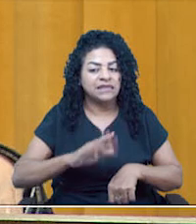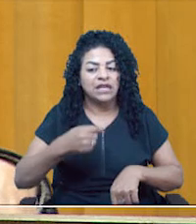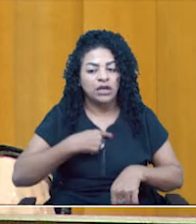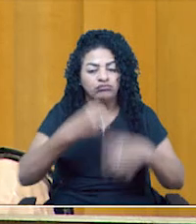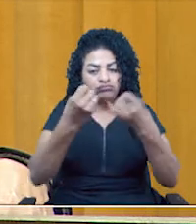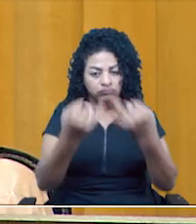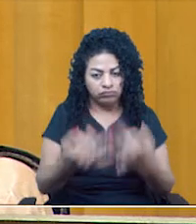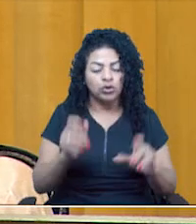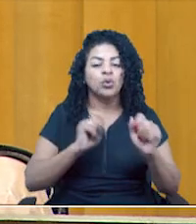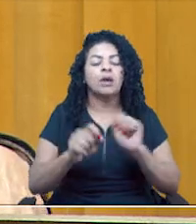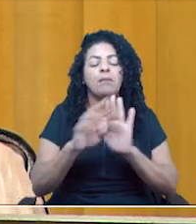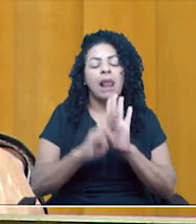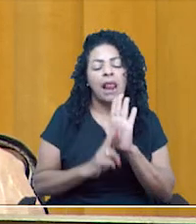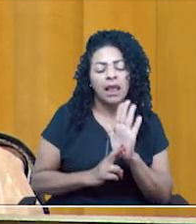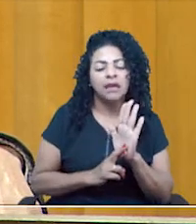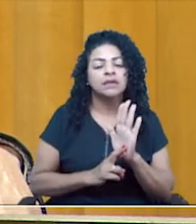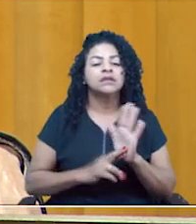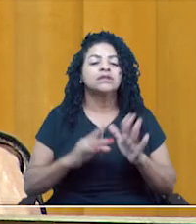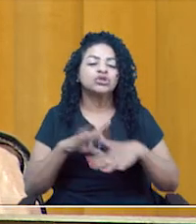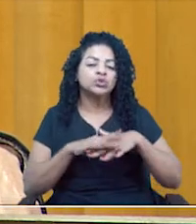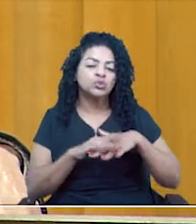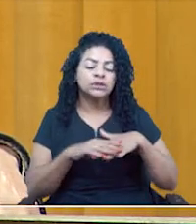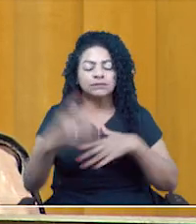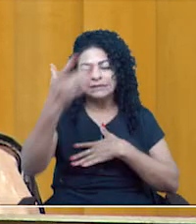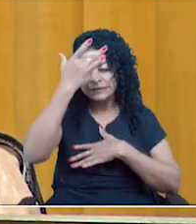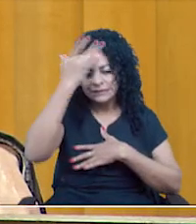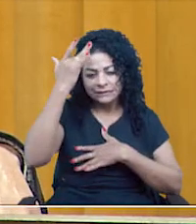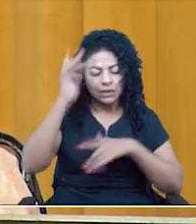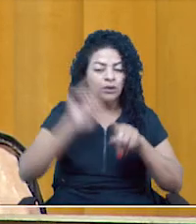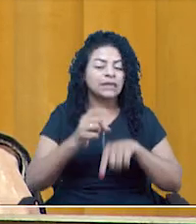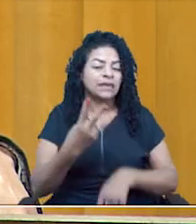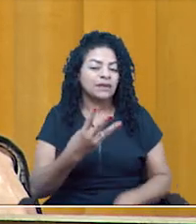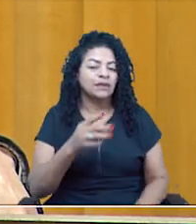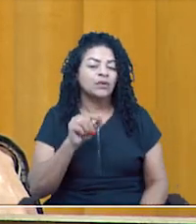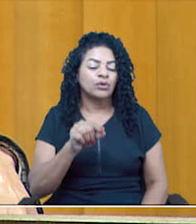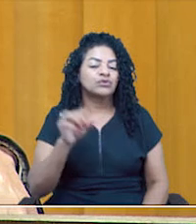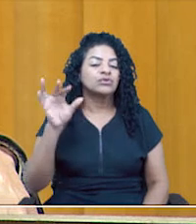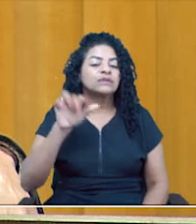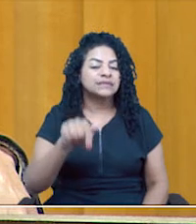tribunais de adoecimento mental, que hoje formalmente são 3,7%, em média,